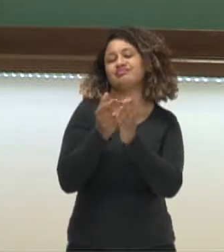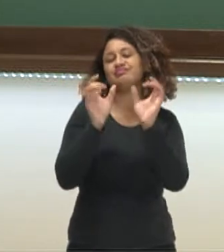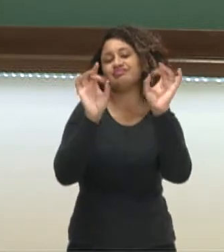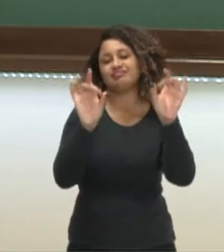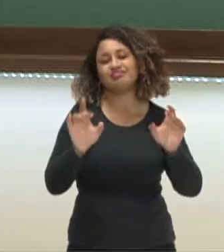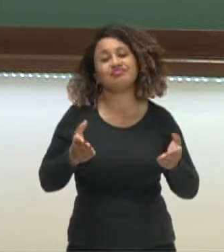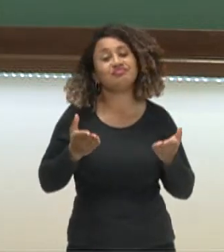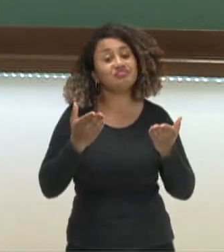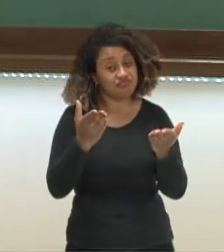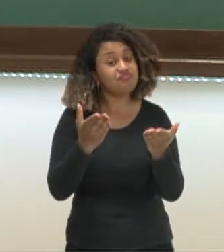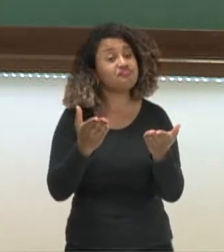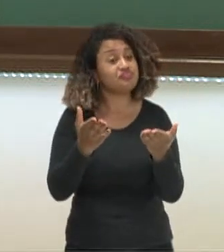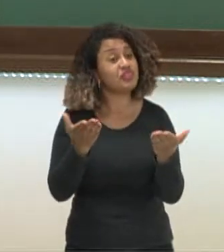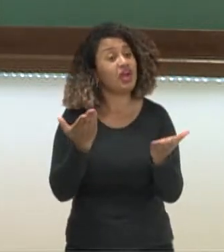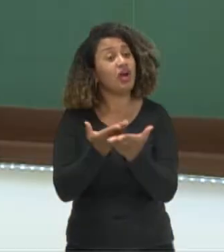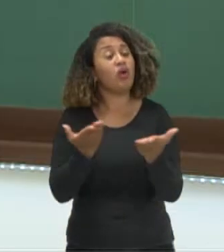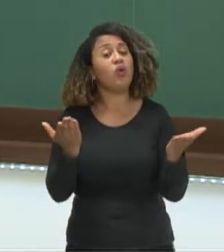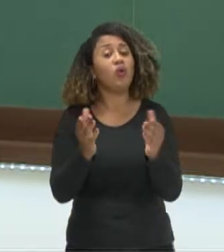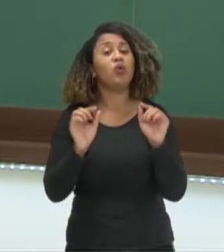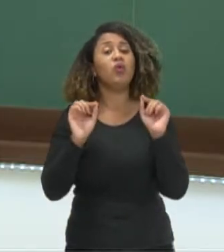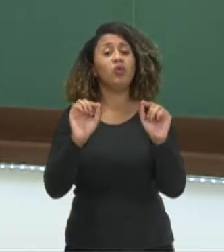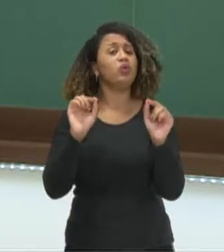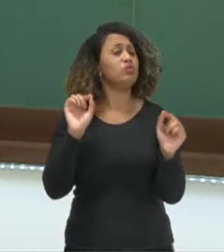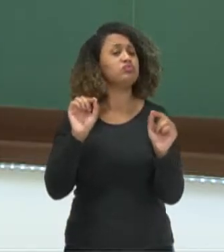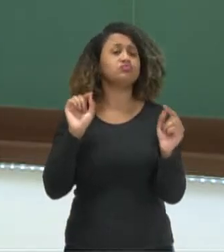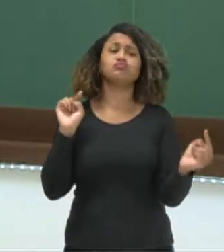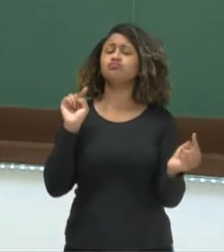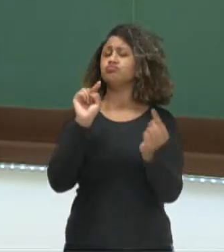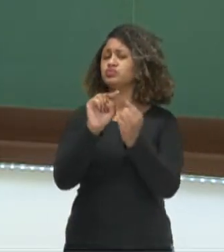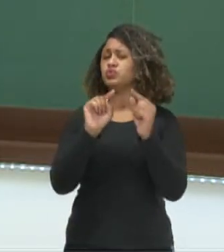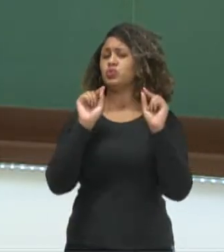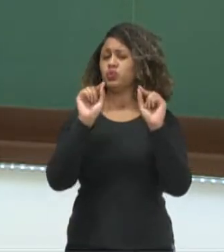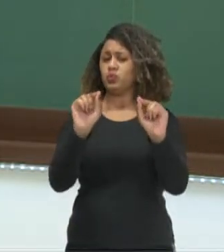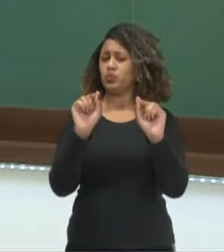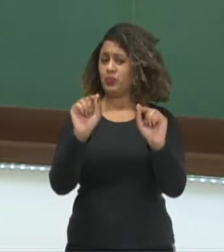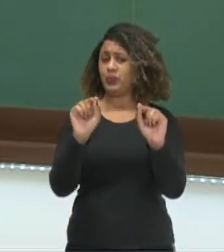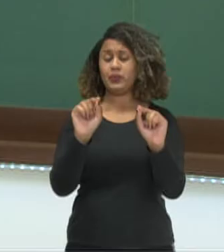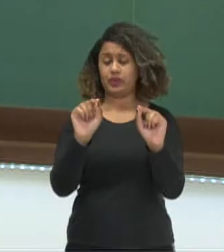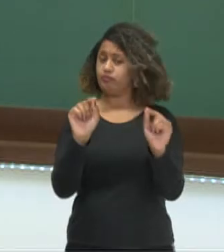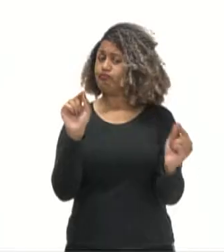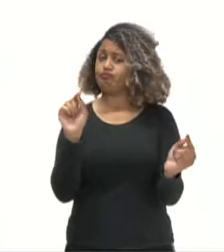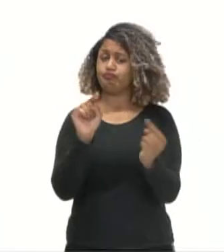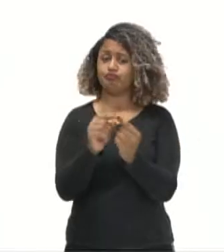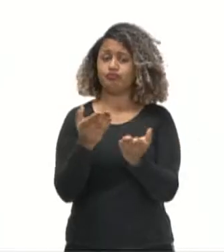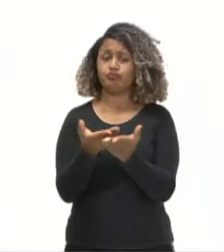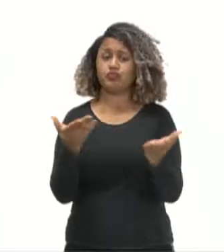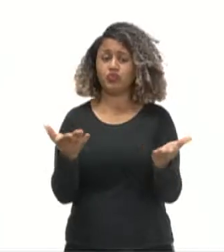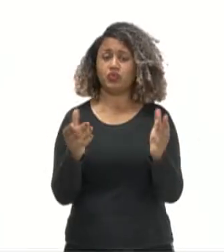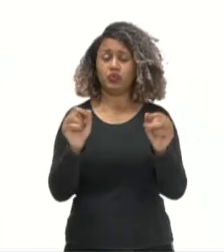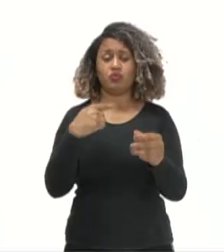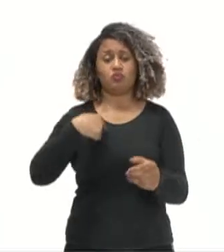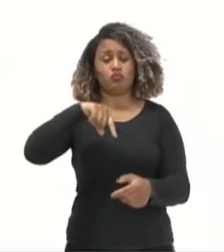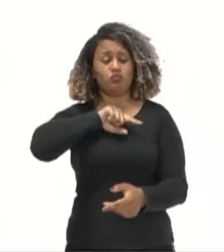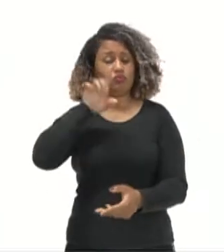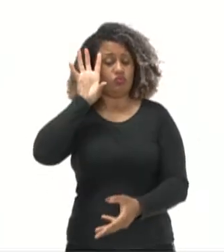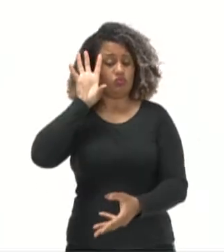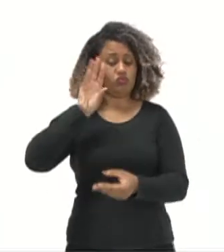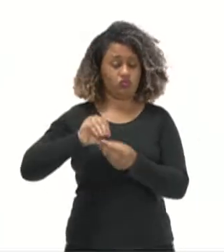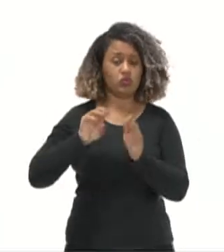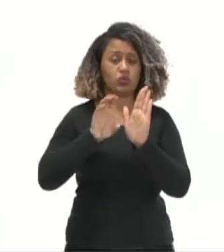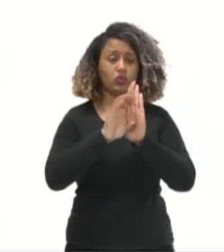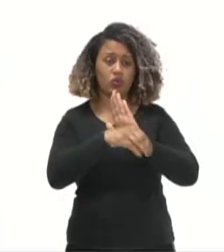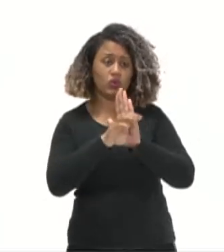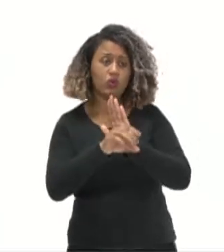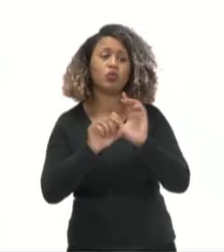especial para você. Nessa aula nós temos um grande objetivo. Qual é esse objetivo? Compreender os